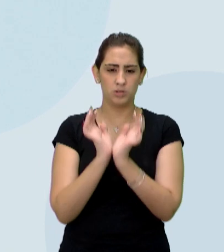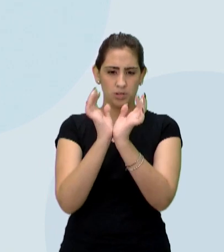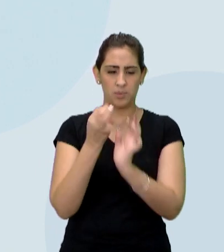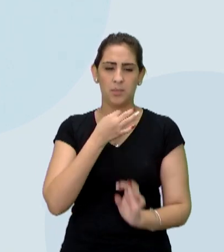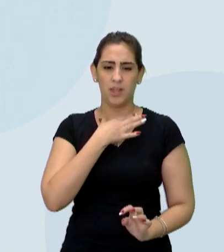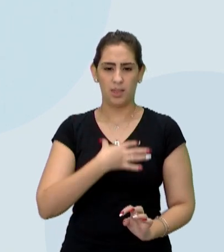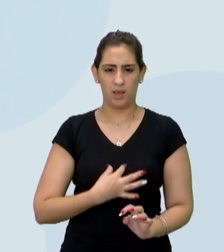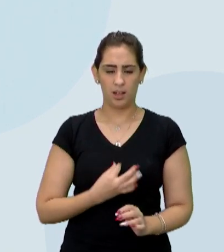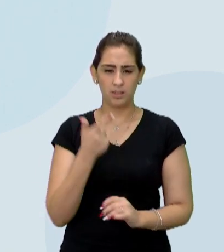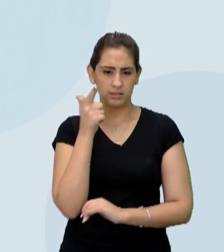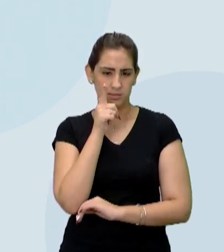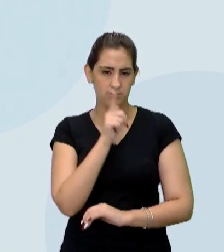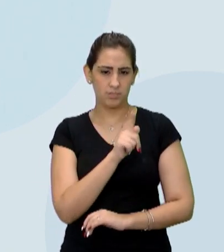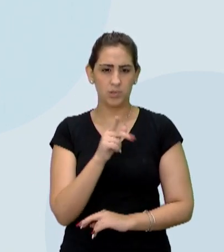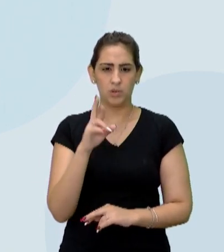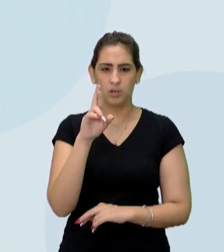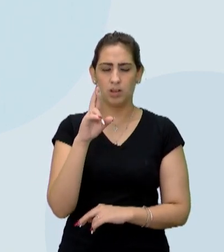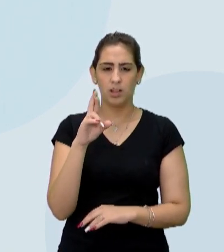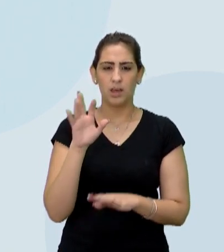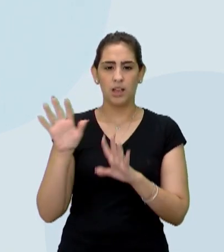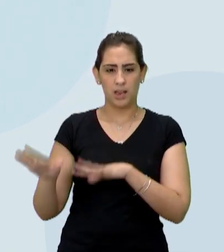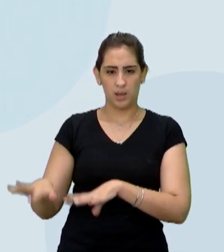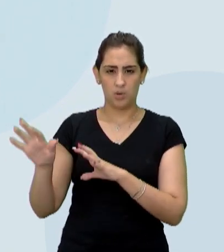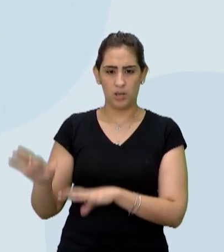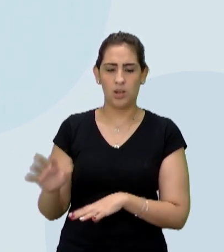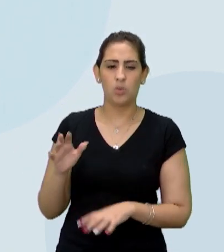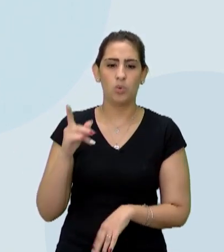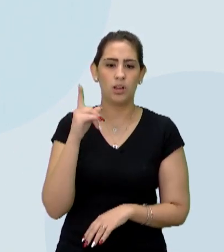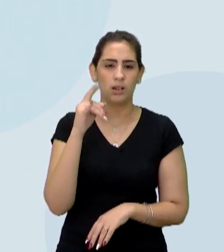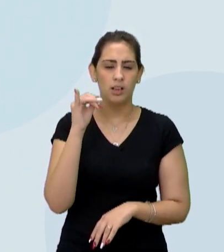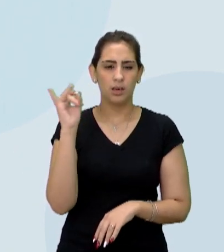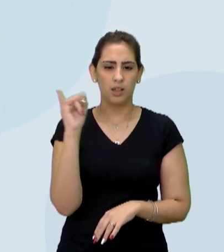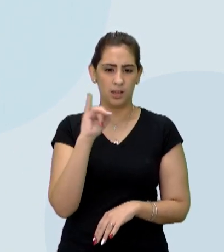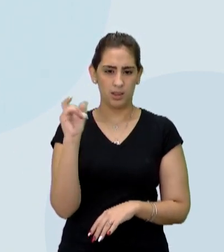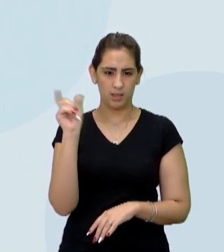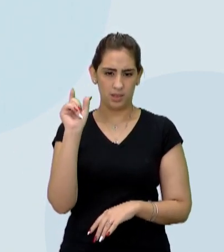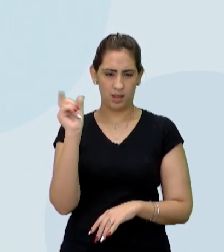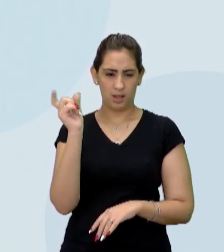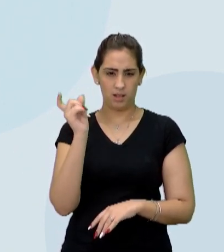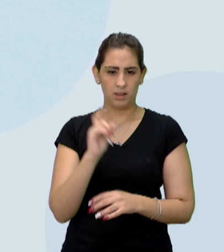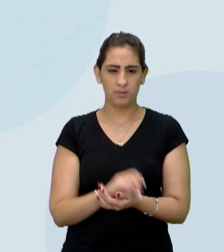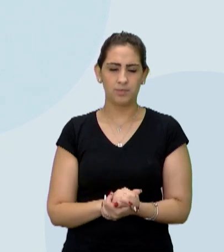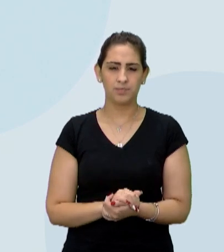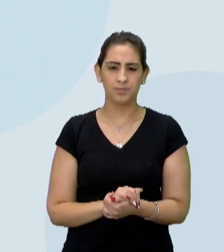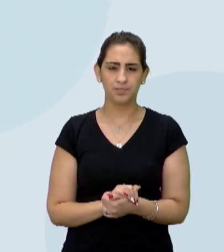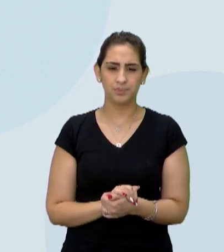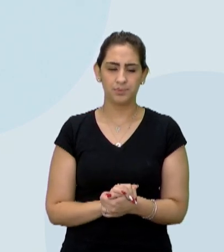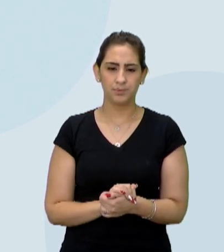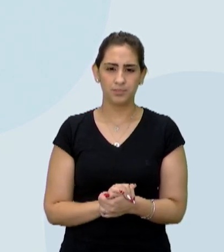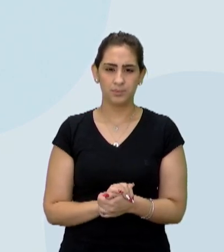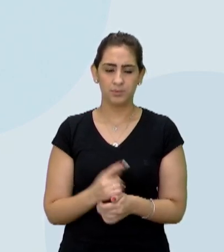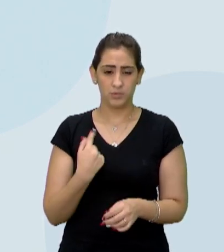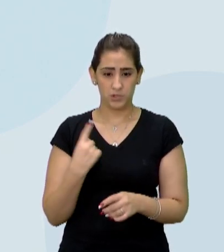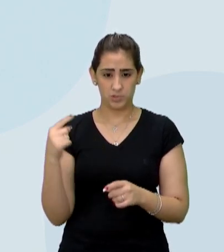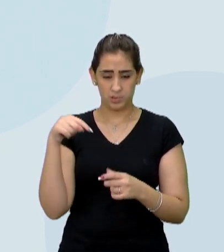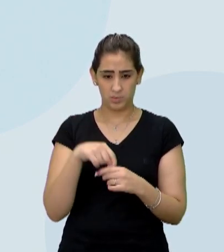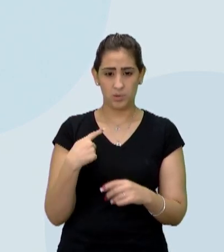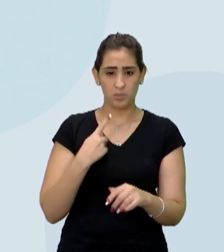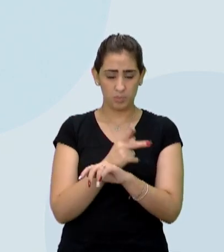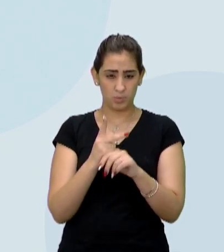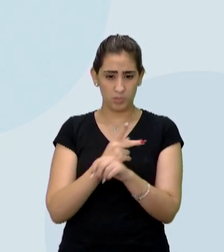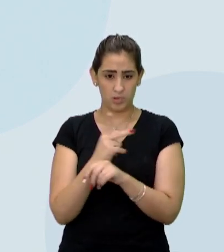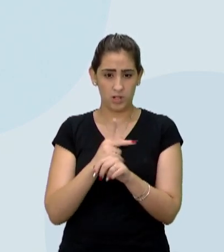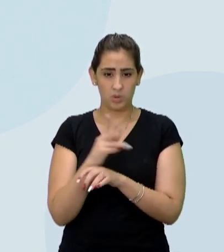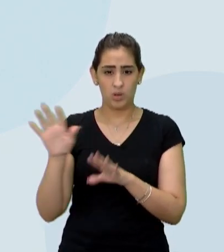conquistadas pelo Reino Unido e pela Itália foi de... Gente, ó, a gente vai vir aqui, ó, estou procurando o